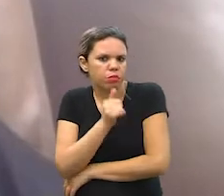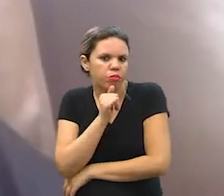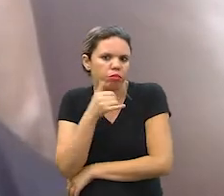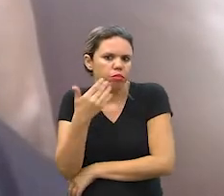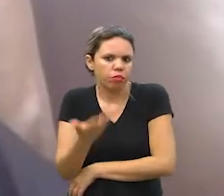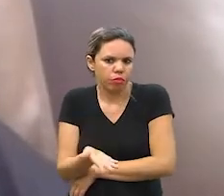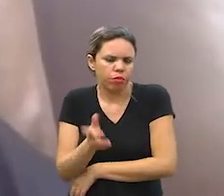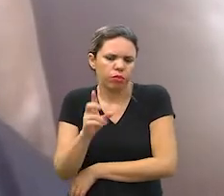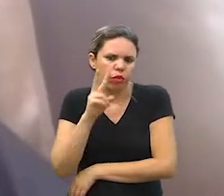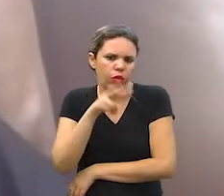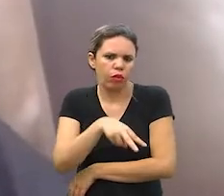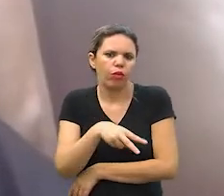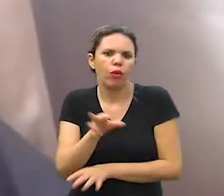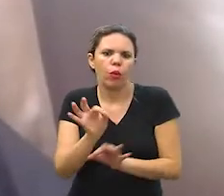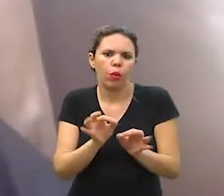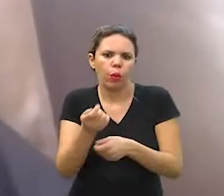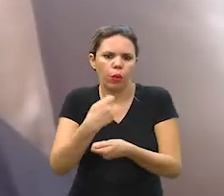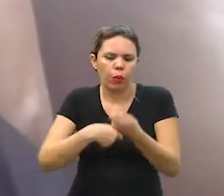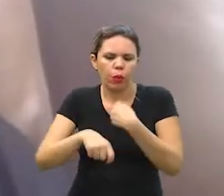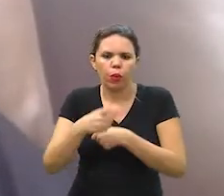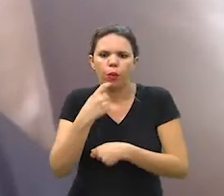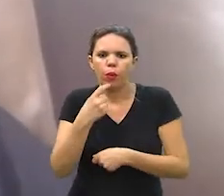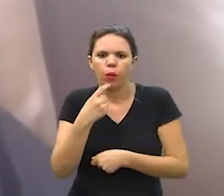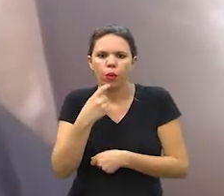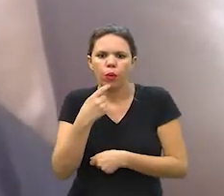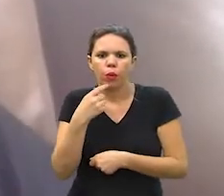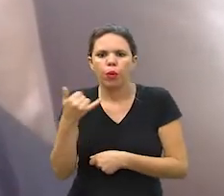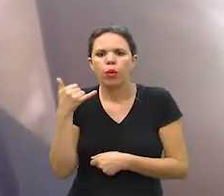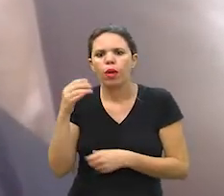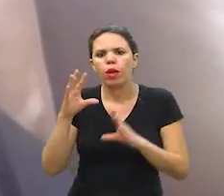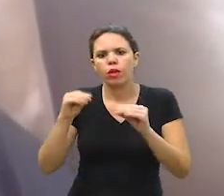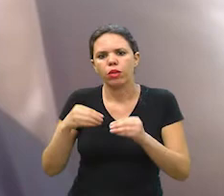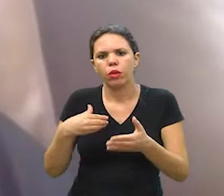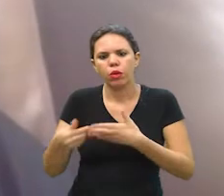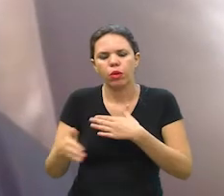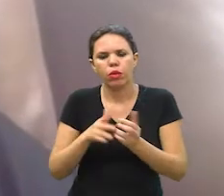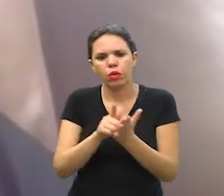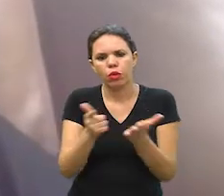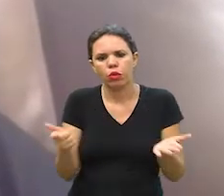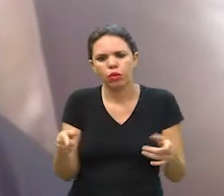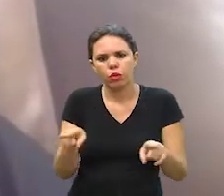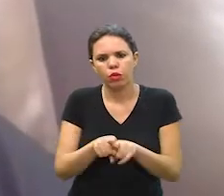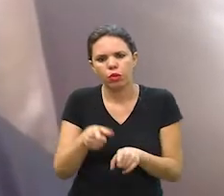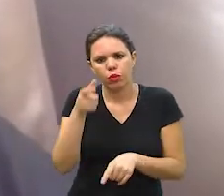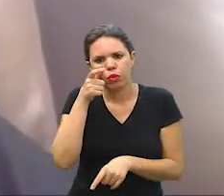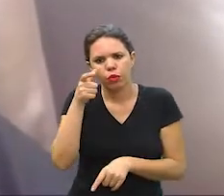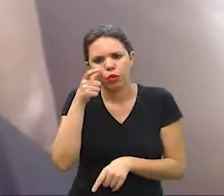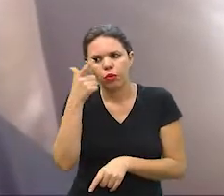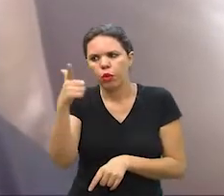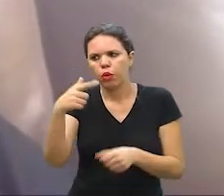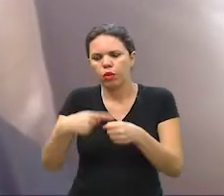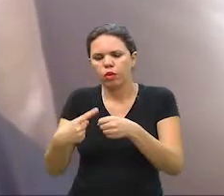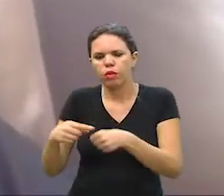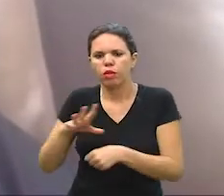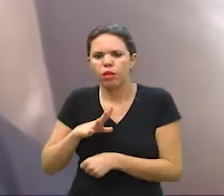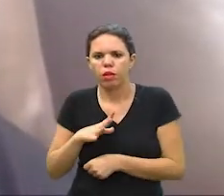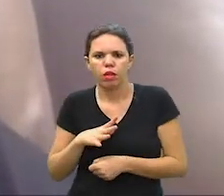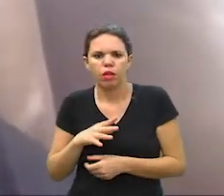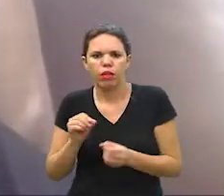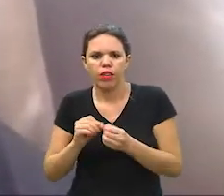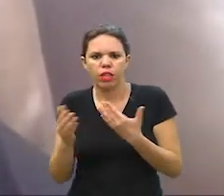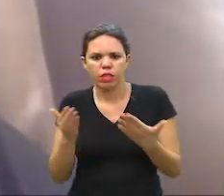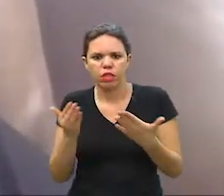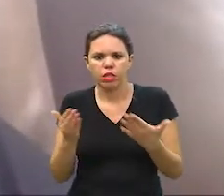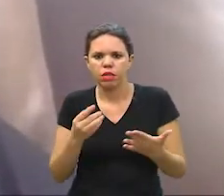exemplo, mas vai ver a organização de Campinas e liga à noite qualquer jornal e escuta o que está acontecendo em outros municípios. Faça